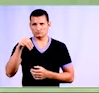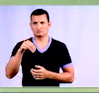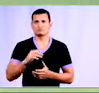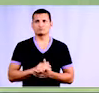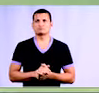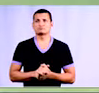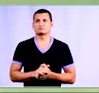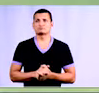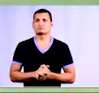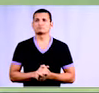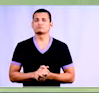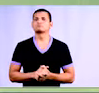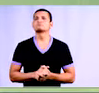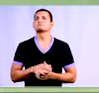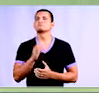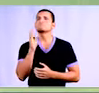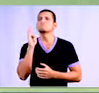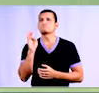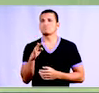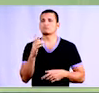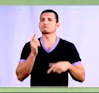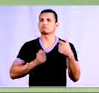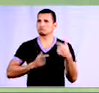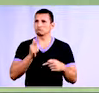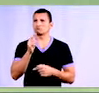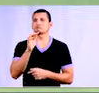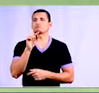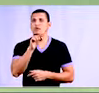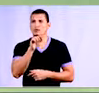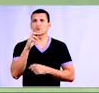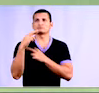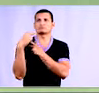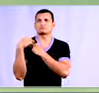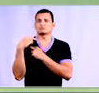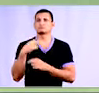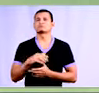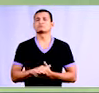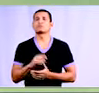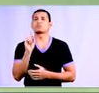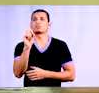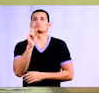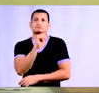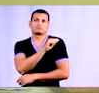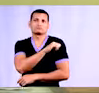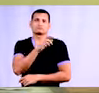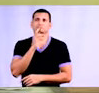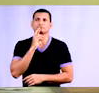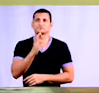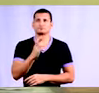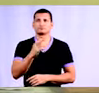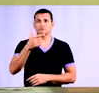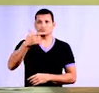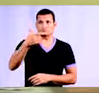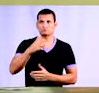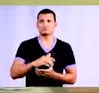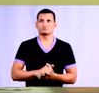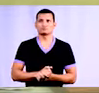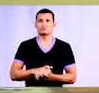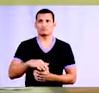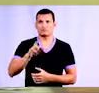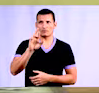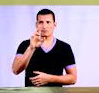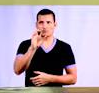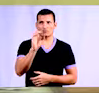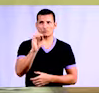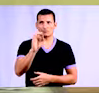debatido essa função. Foi professor? Exatamente. Foi. E o que eles responderam aí? Na segunda, né? Isso. Ó, o aluno Roberto Silva, que já